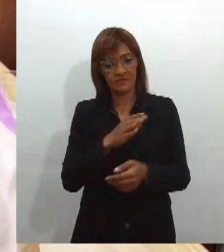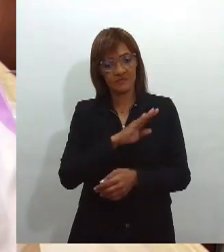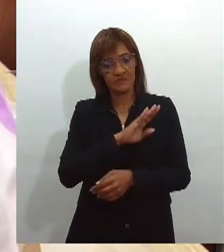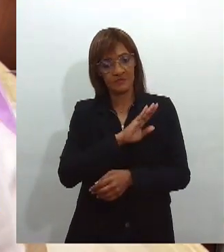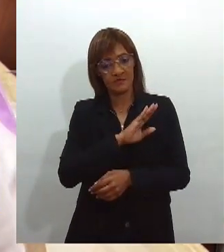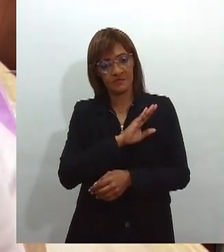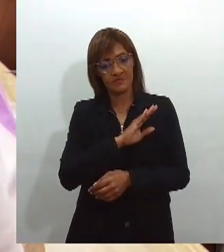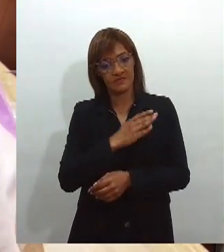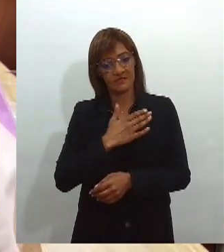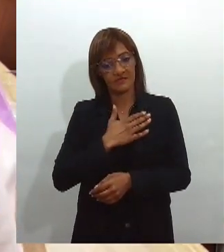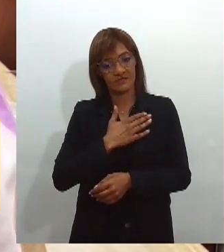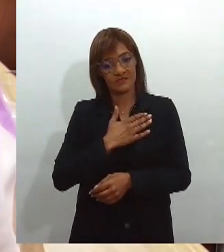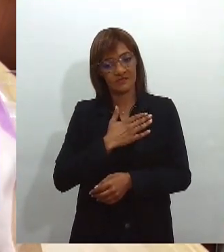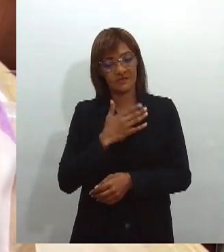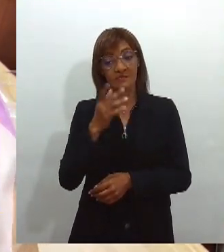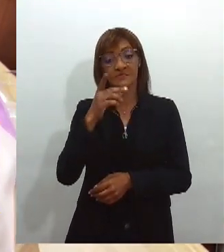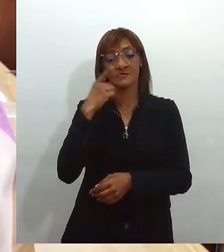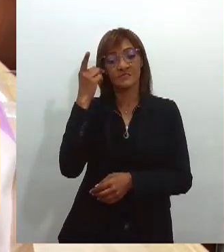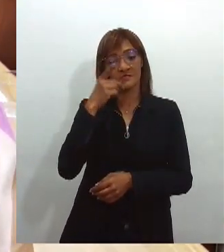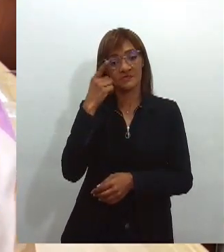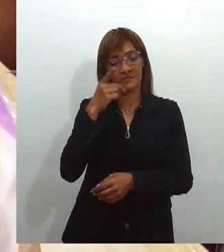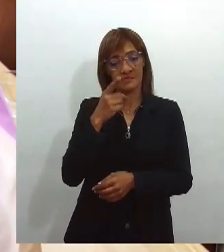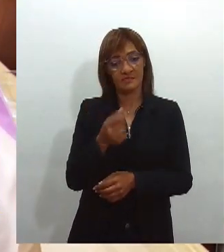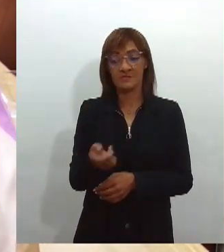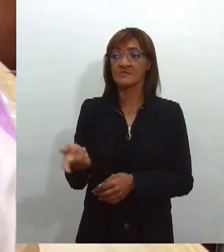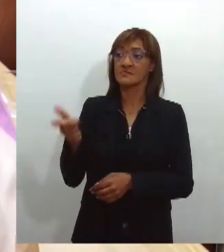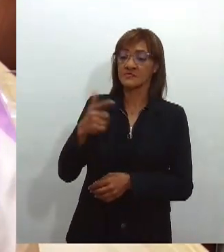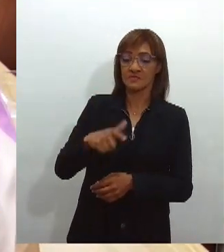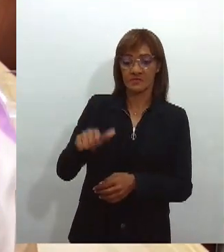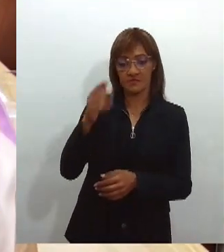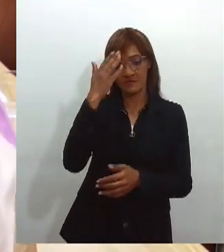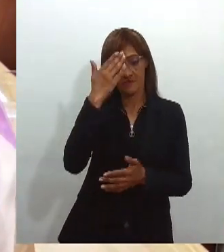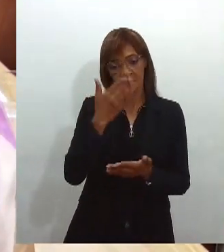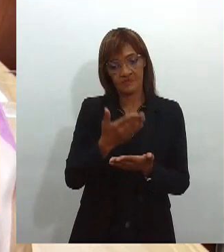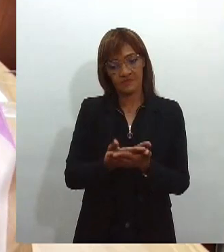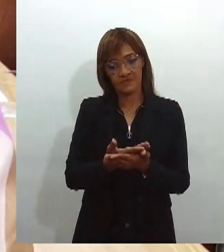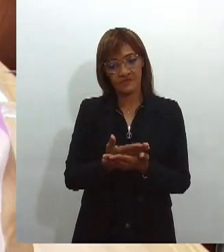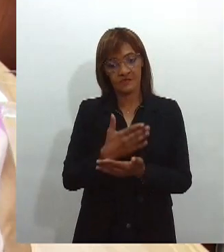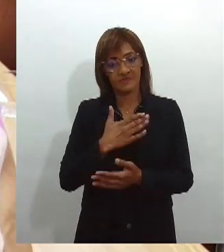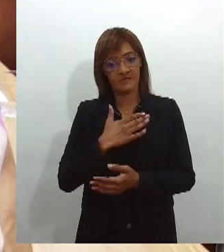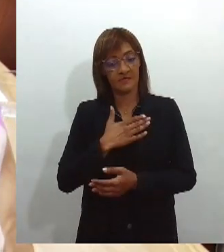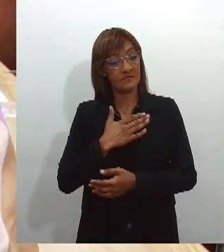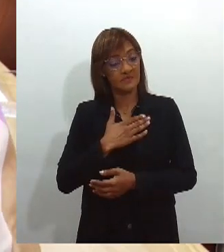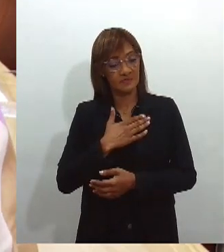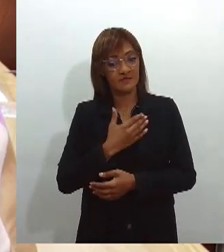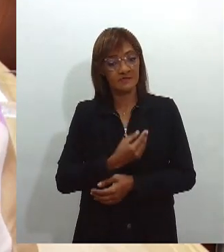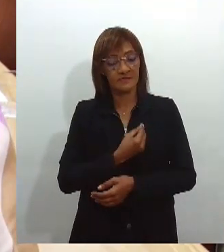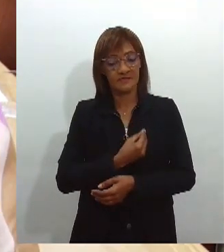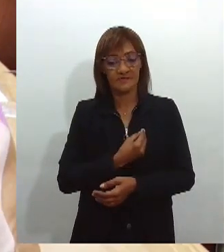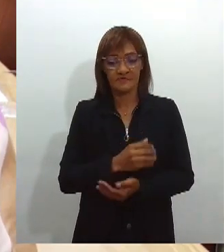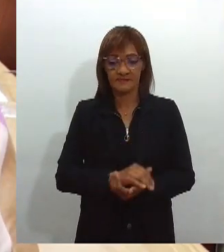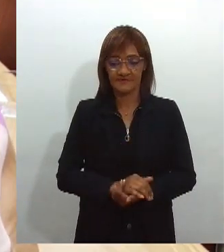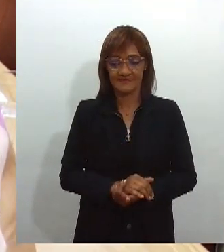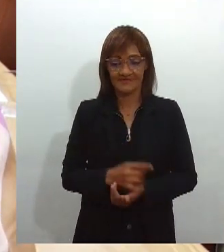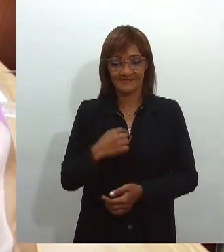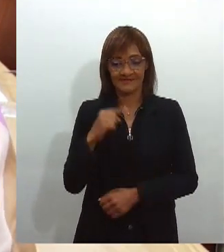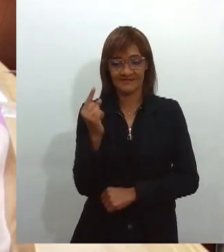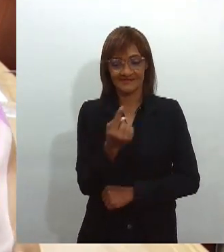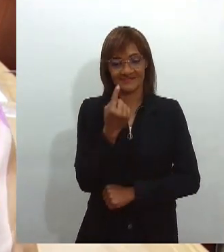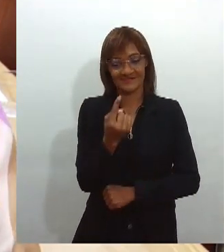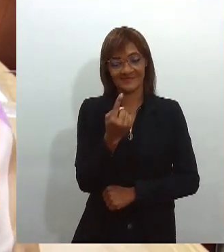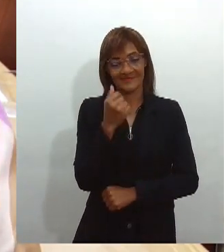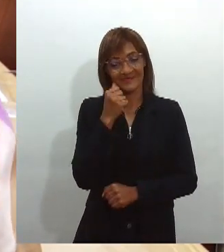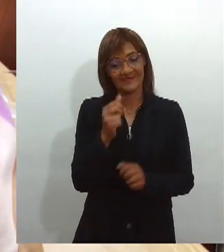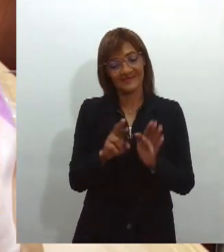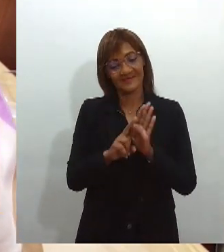que mais uma vez confiaram em mim e, como você falou, sou a única mulher representante na